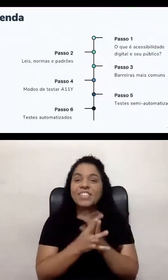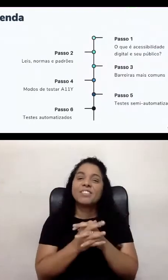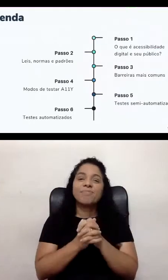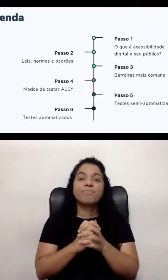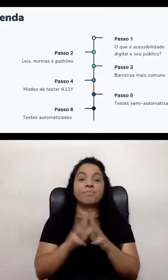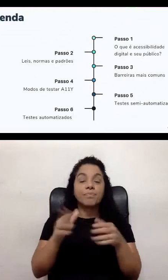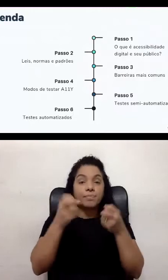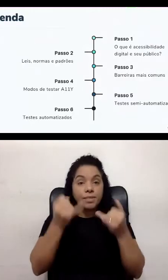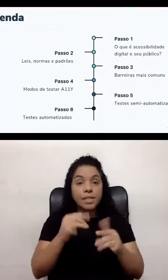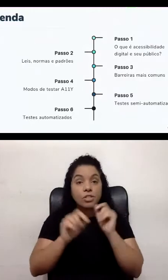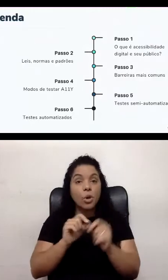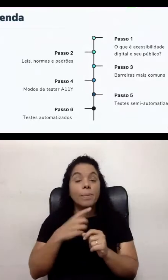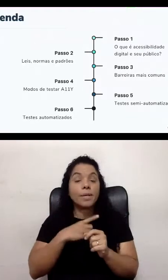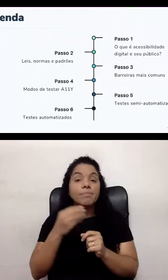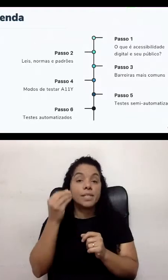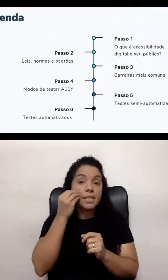vai falar sobre testes